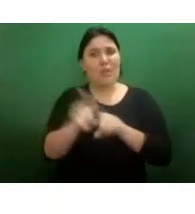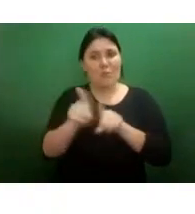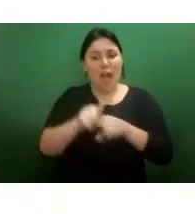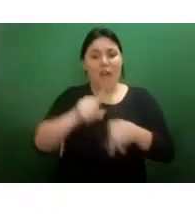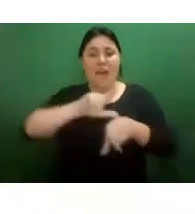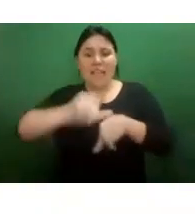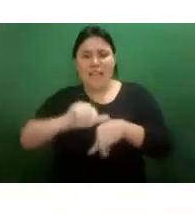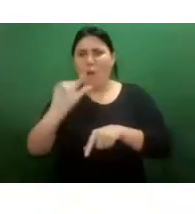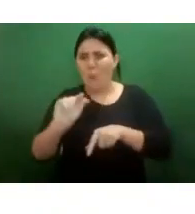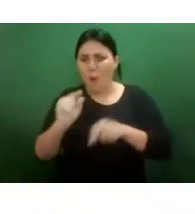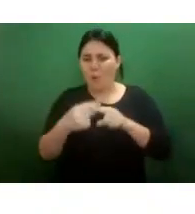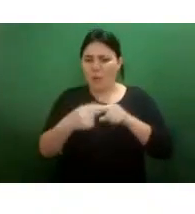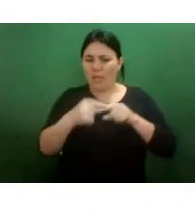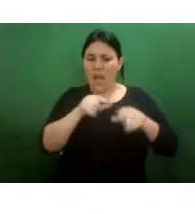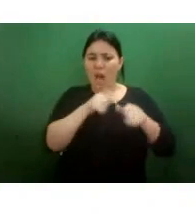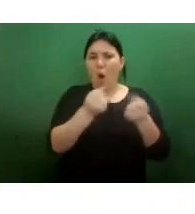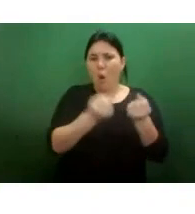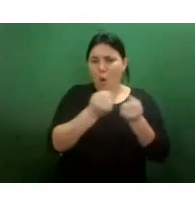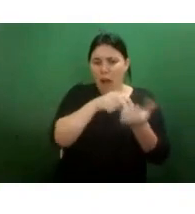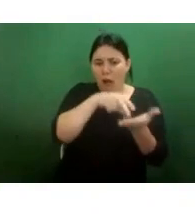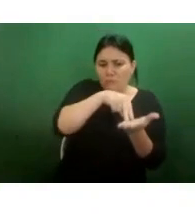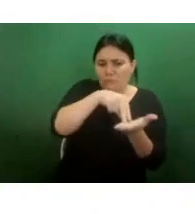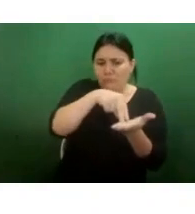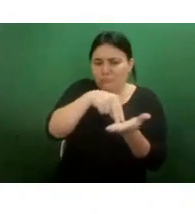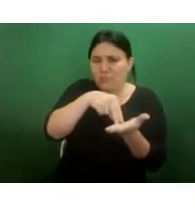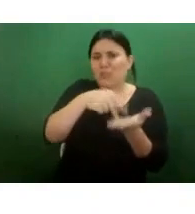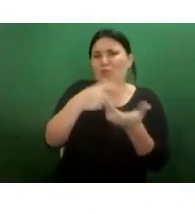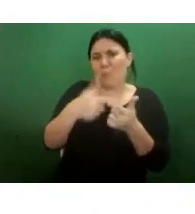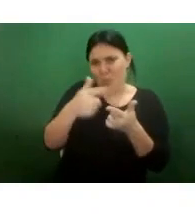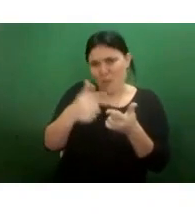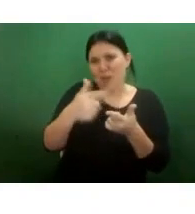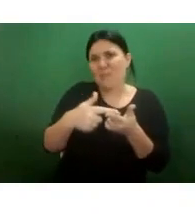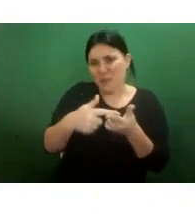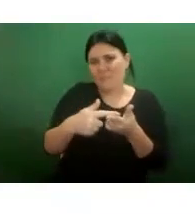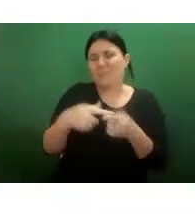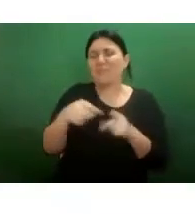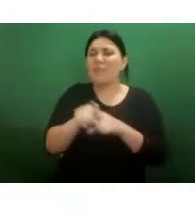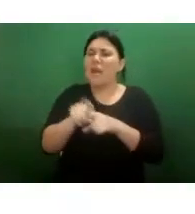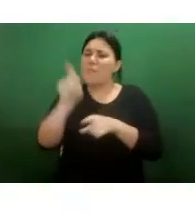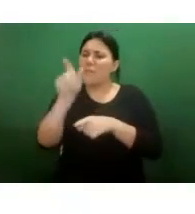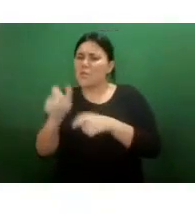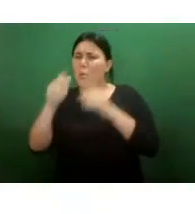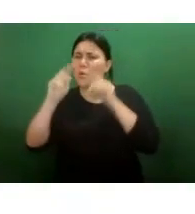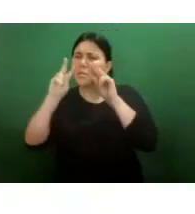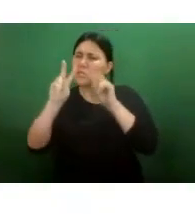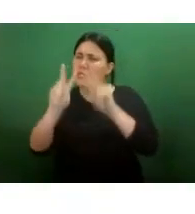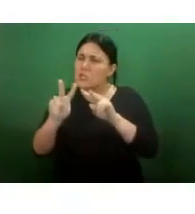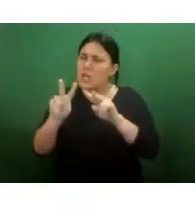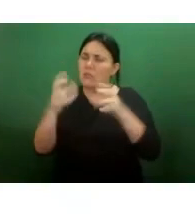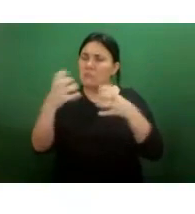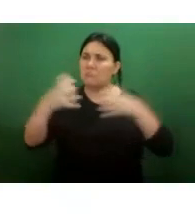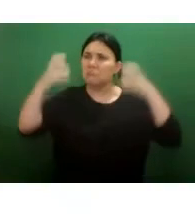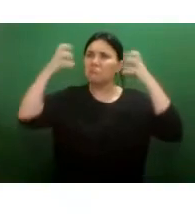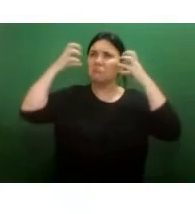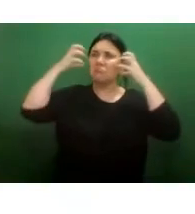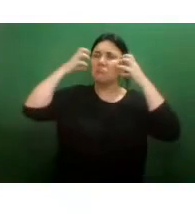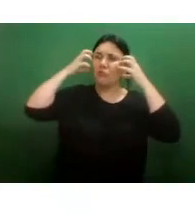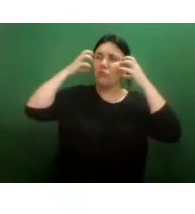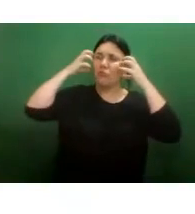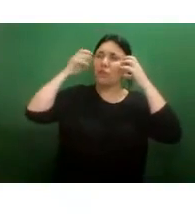também que eu falo da questão das pessoas que enxergam, que pegam o fone para assistir com